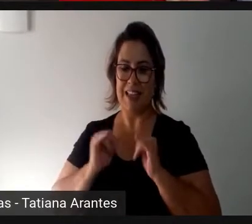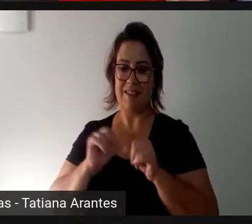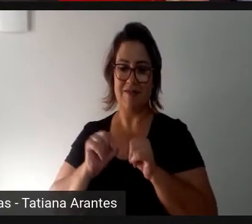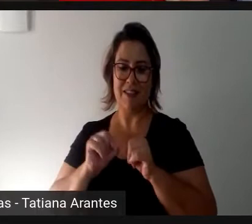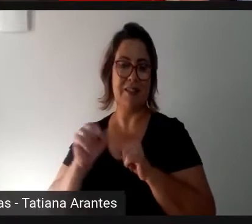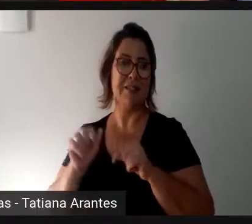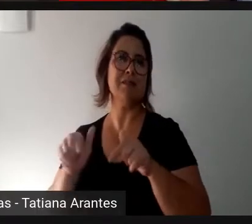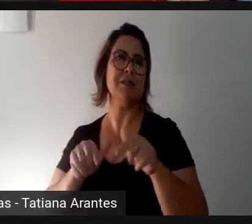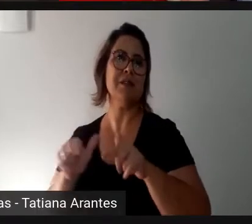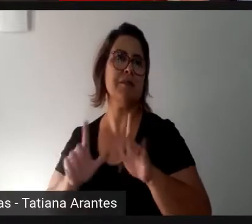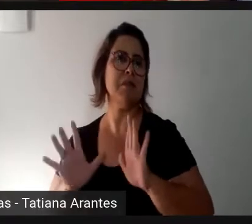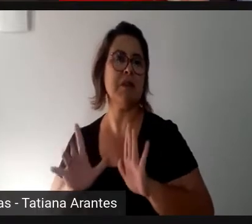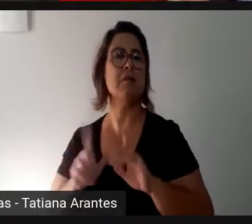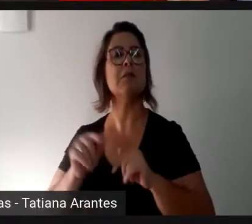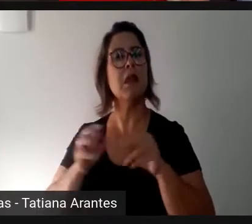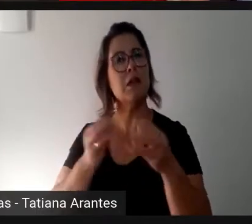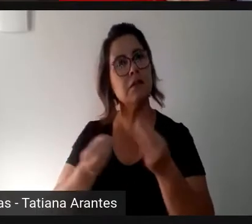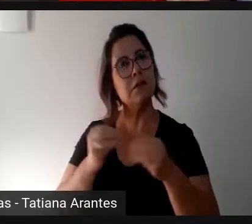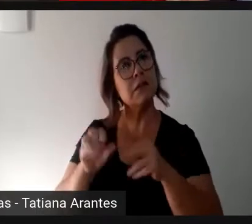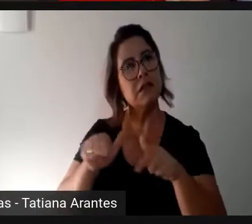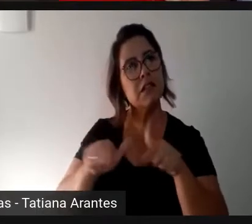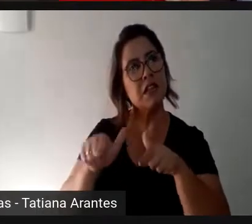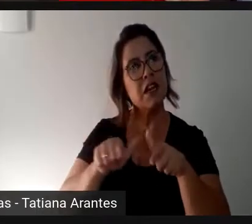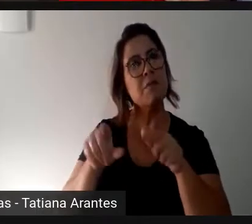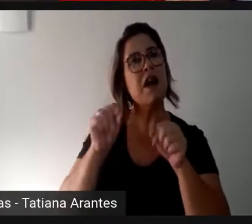grande risco de você normatizar sem as pessoas saberem por quê.